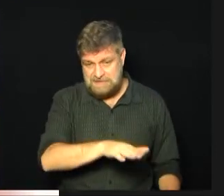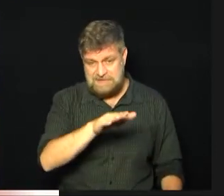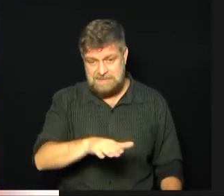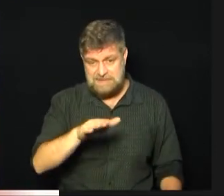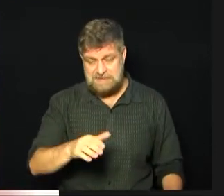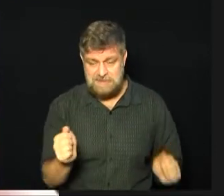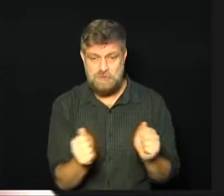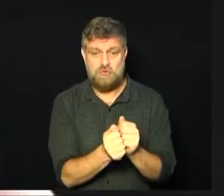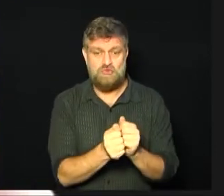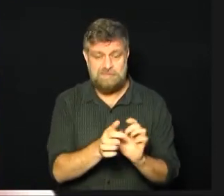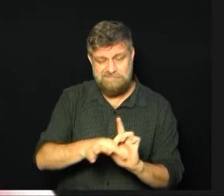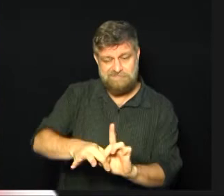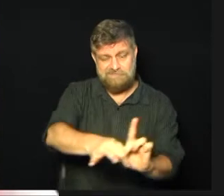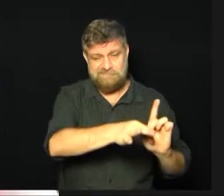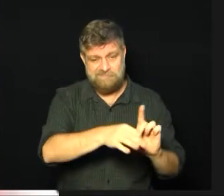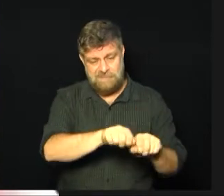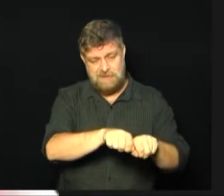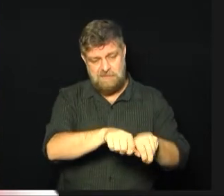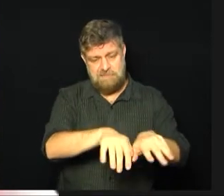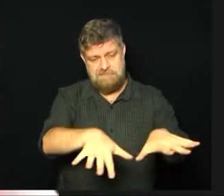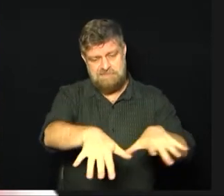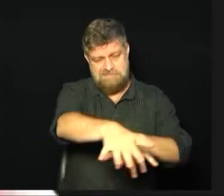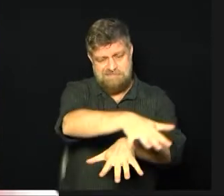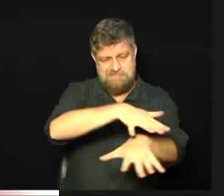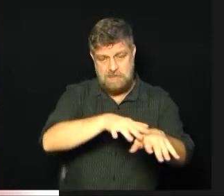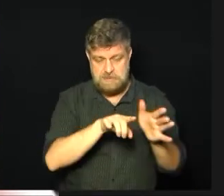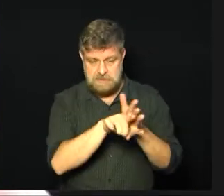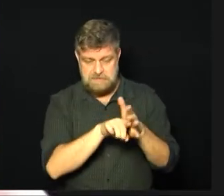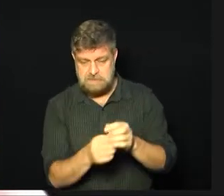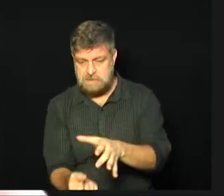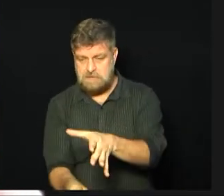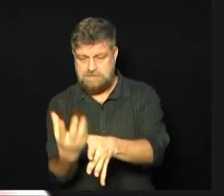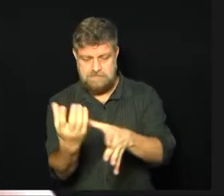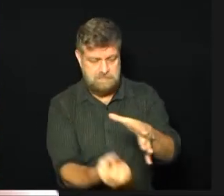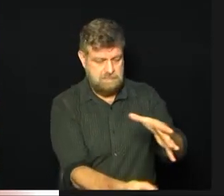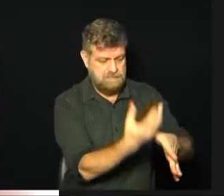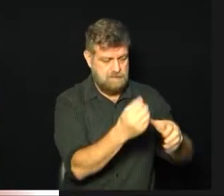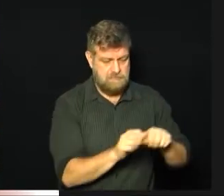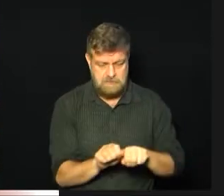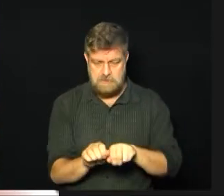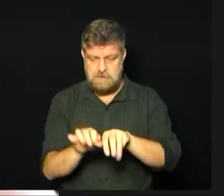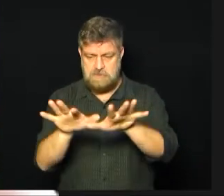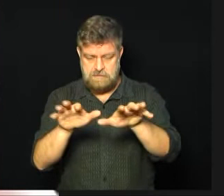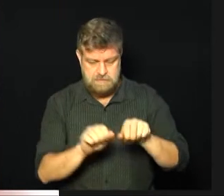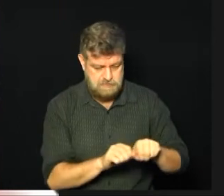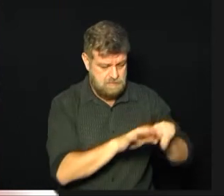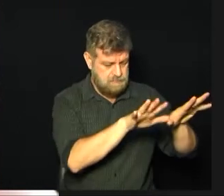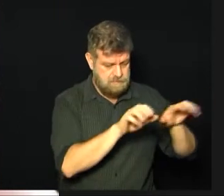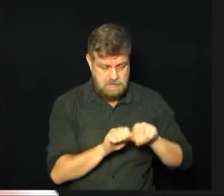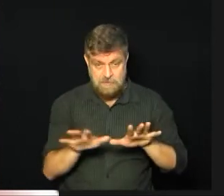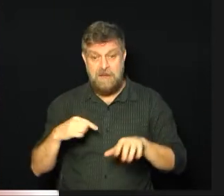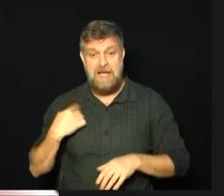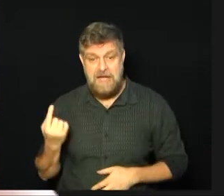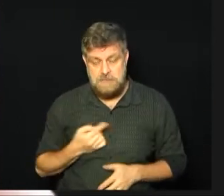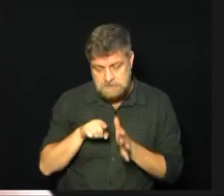tudo junto, né? Então a gente está investigando esses surtos, na verdade não requer muita investigação, mas